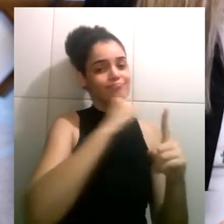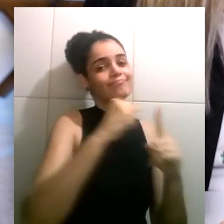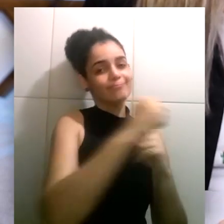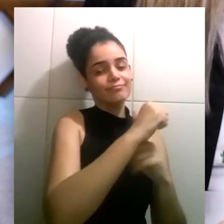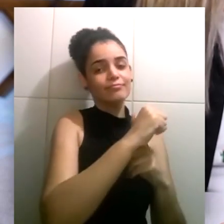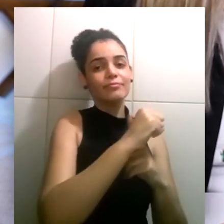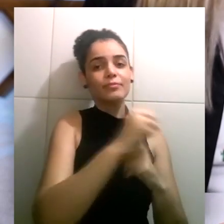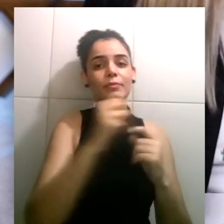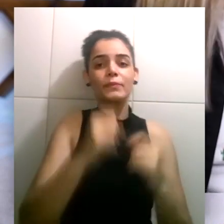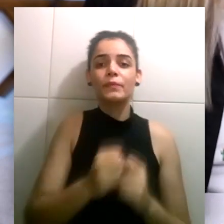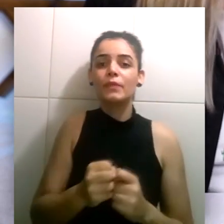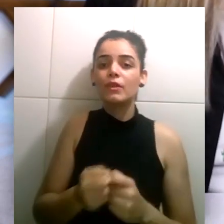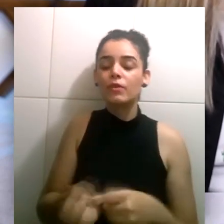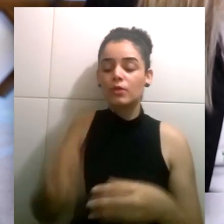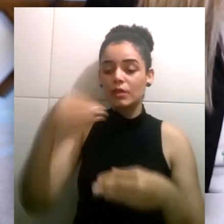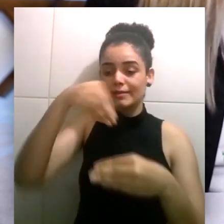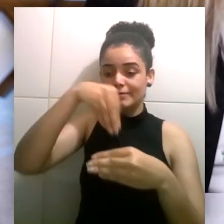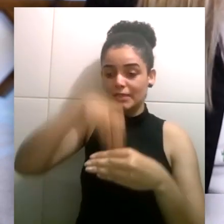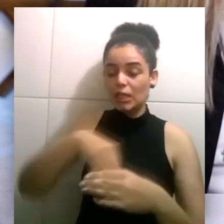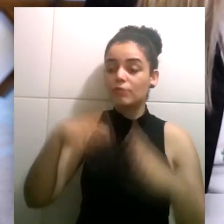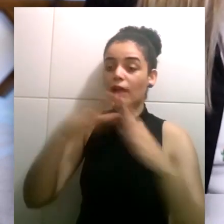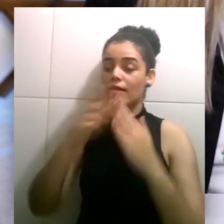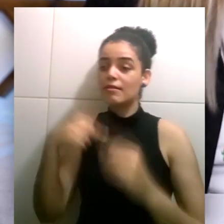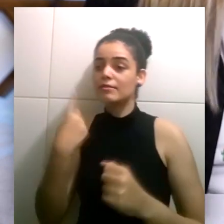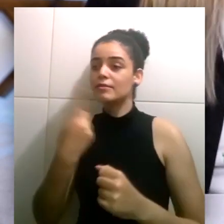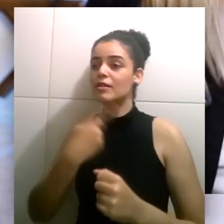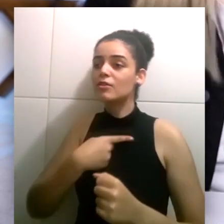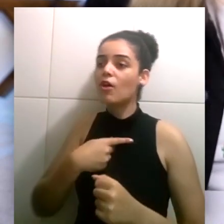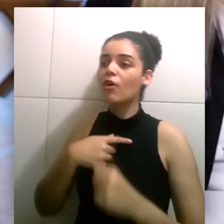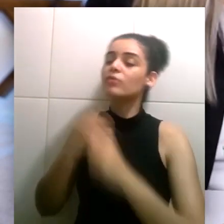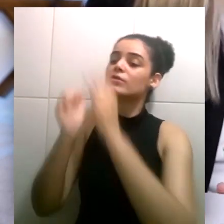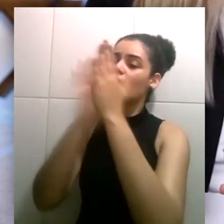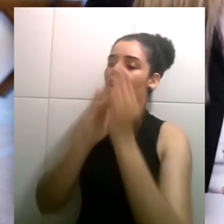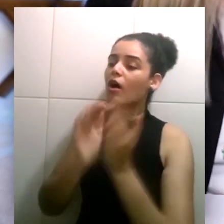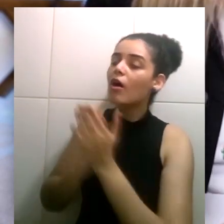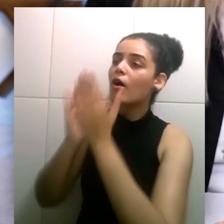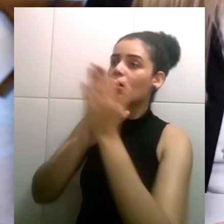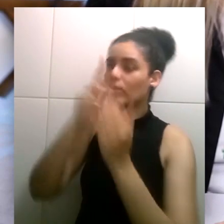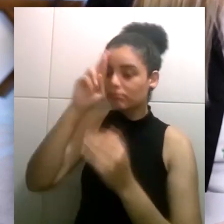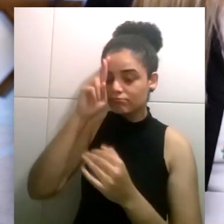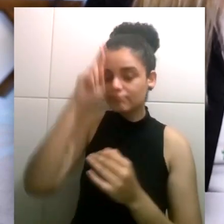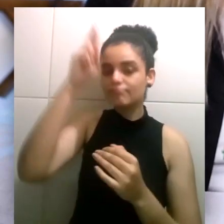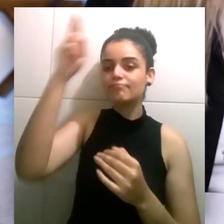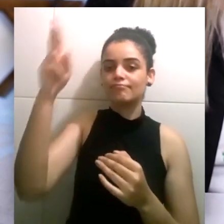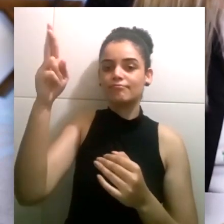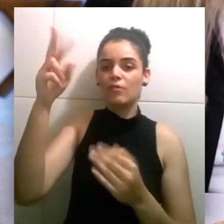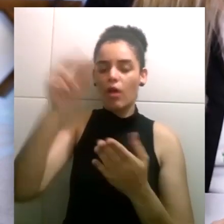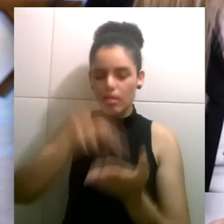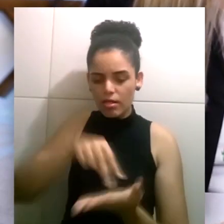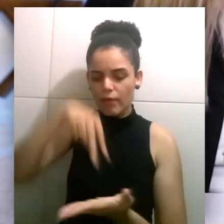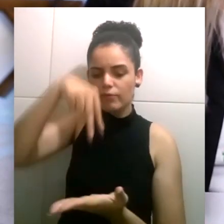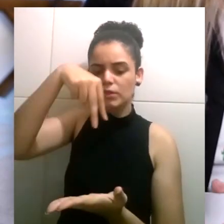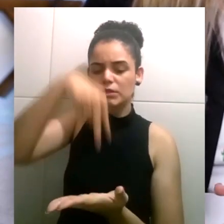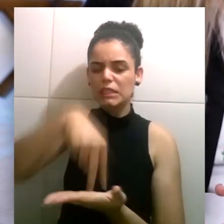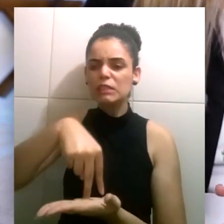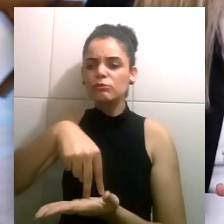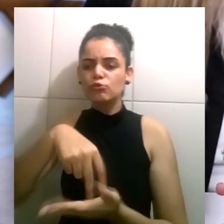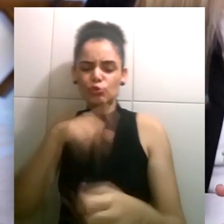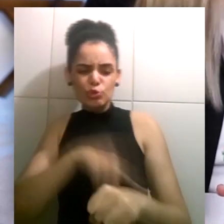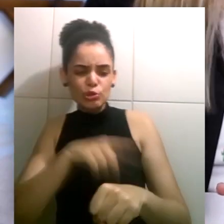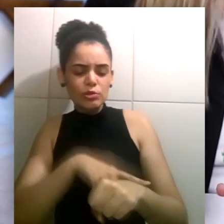esteja dentro da nossa casa. Sim. Louvor em vez de depressão, né? Tipo, se levantando É. no momento que a gente poderia